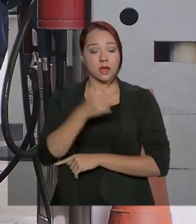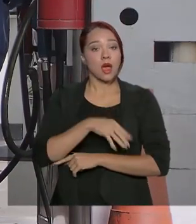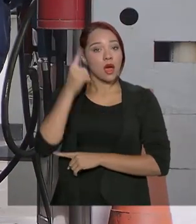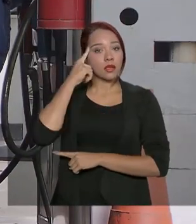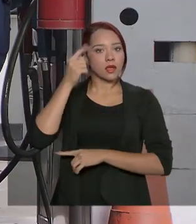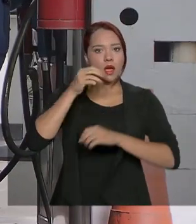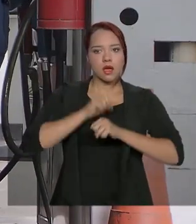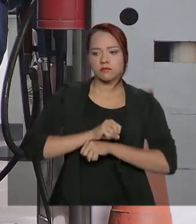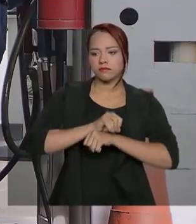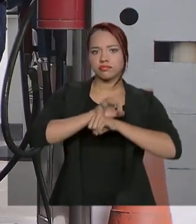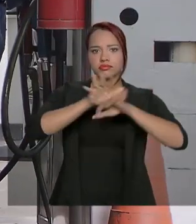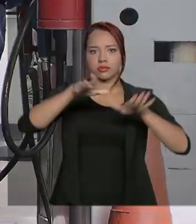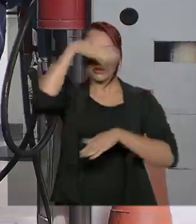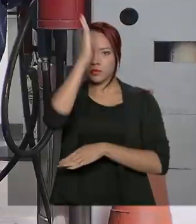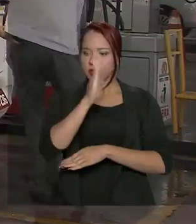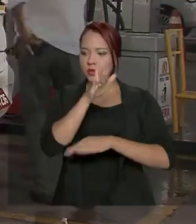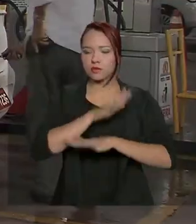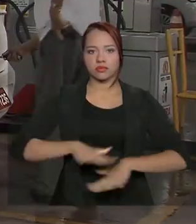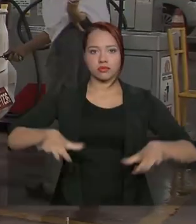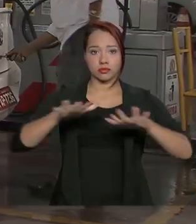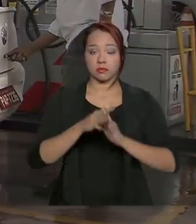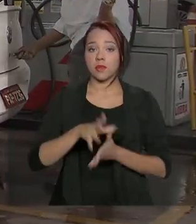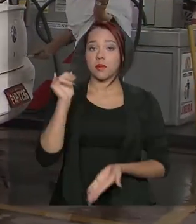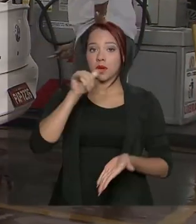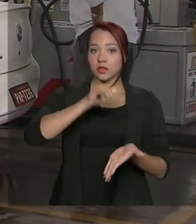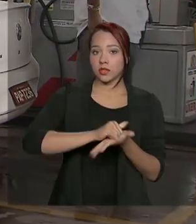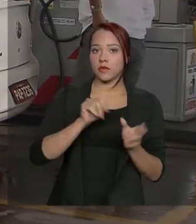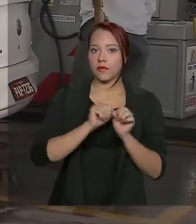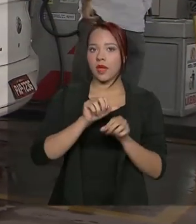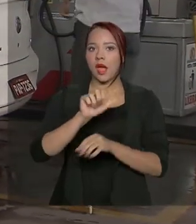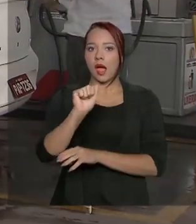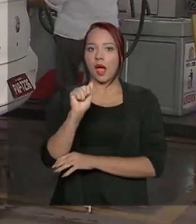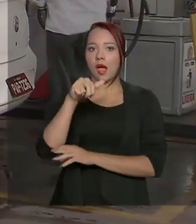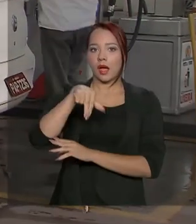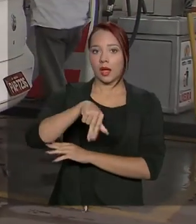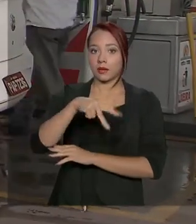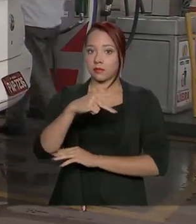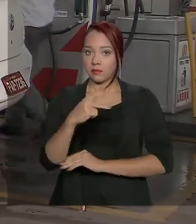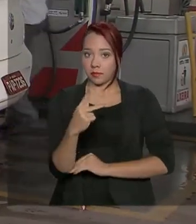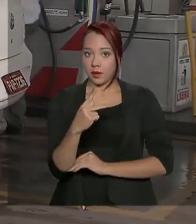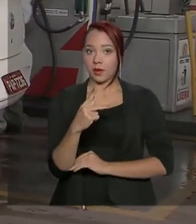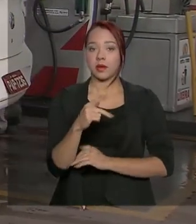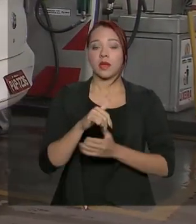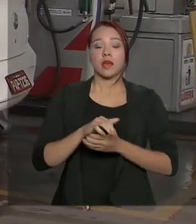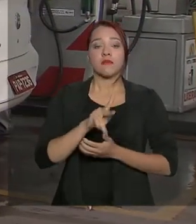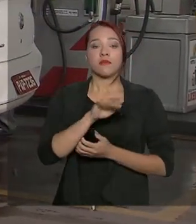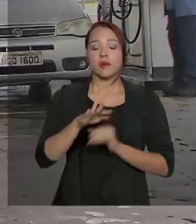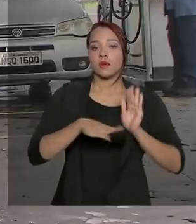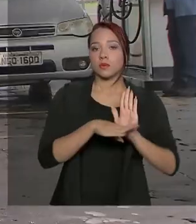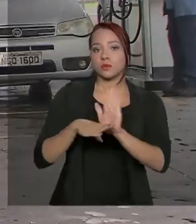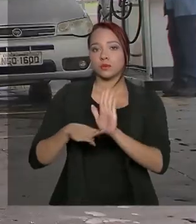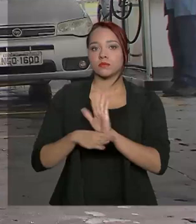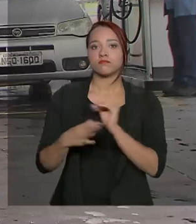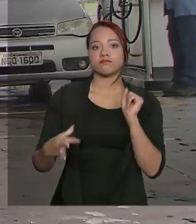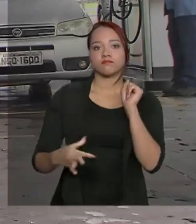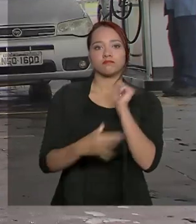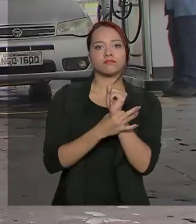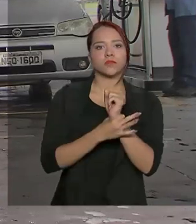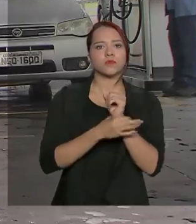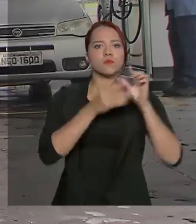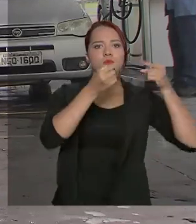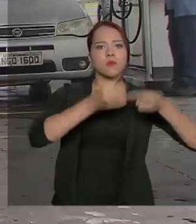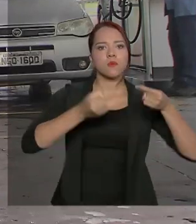ampliar para todo o país. O app desenvolvido pela Agência Nacional de Petróleo, a ANP, vai ajudar a garantir a